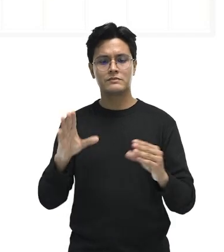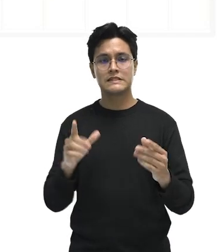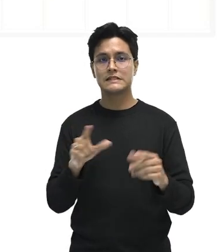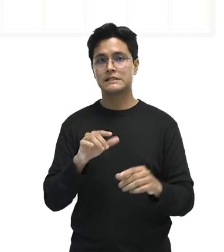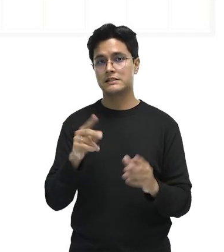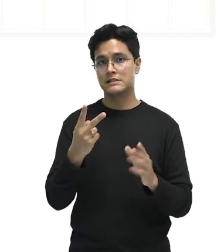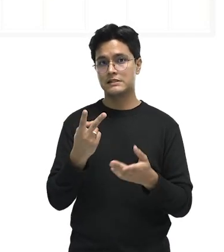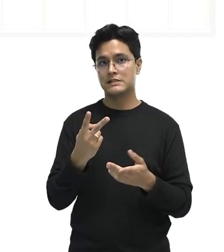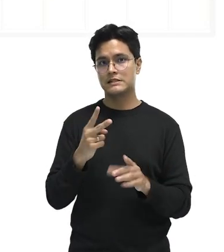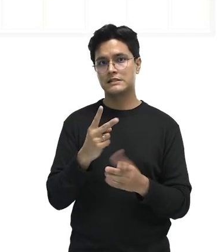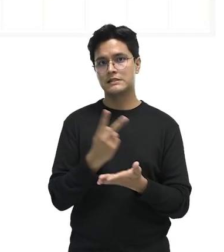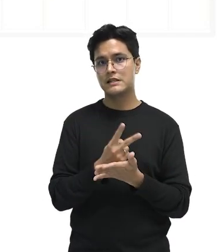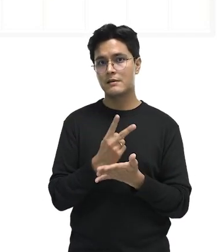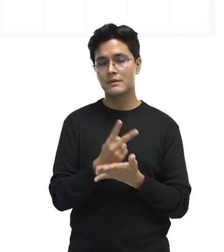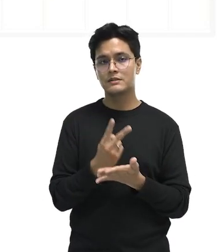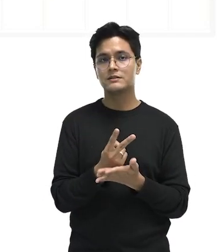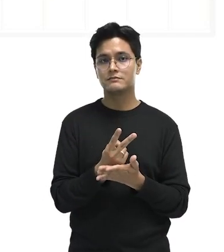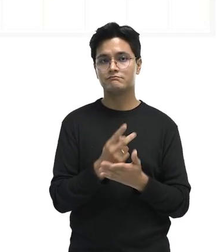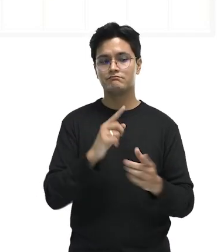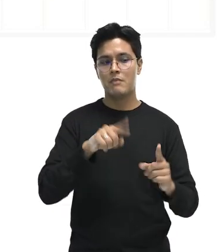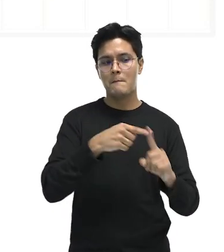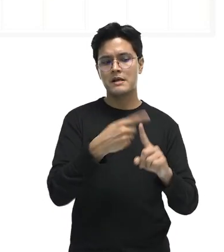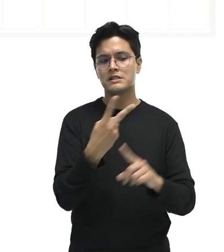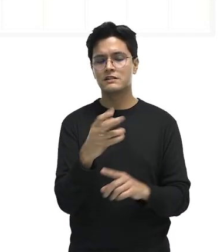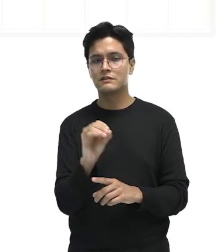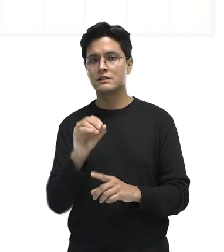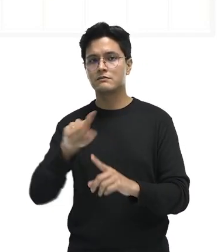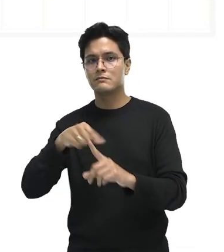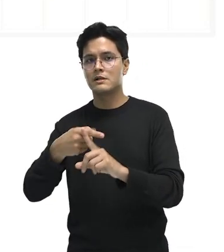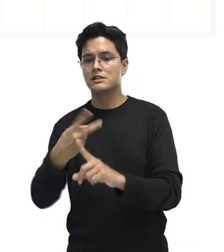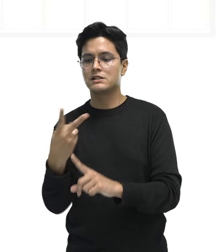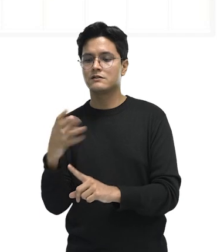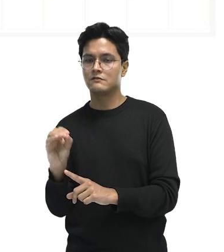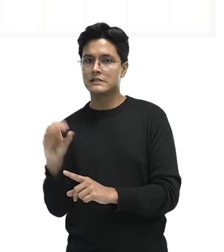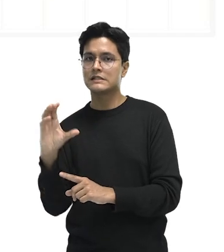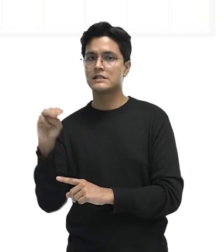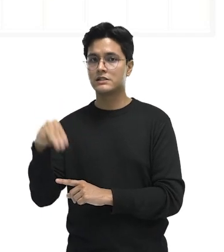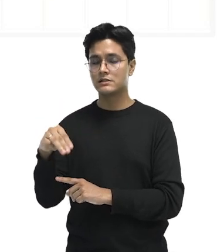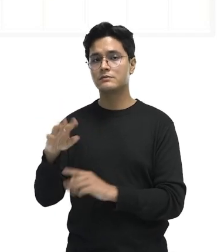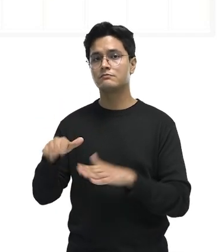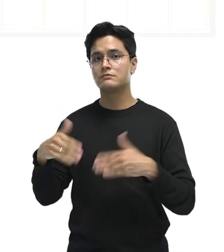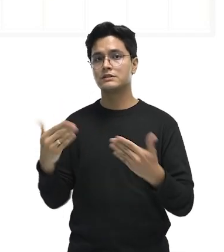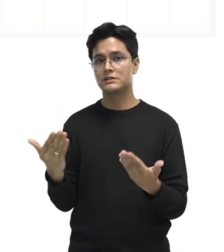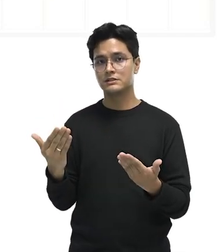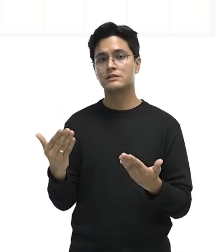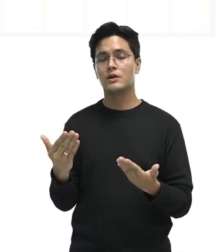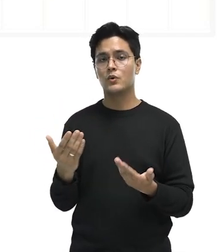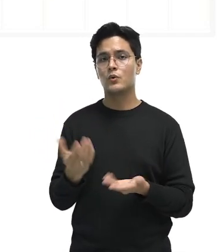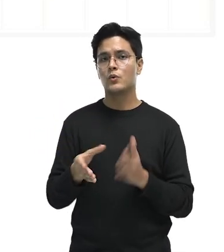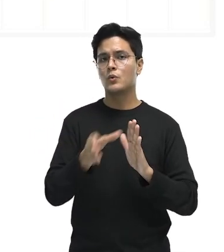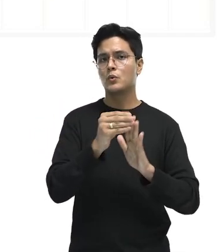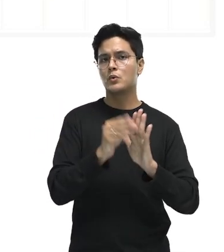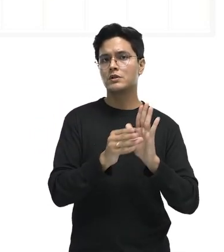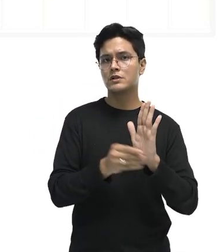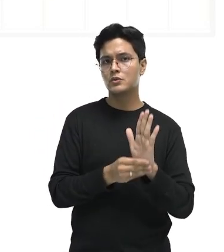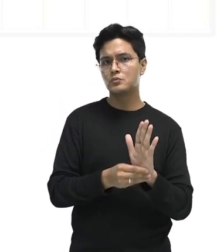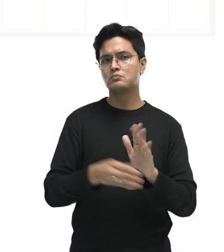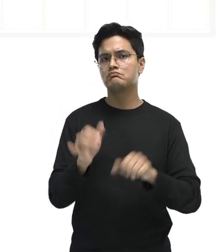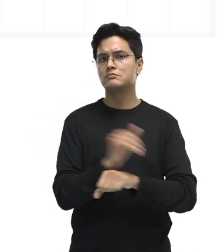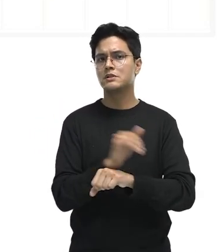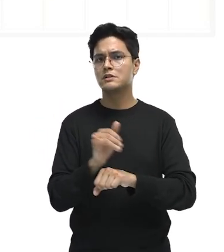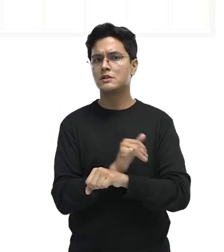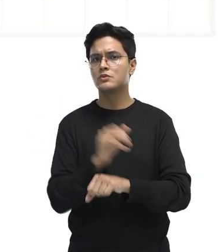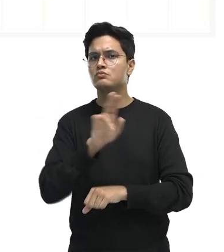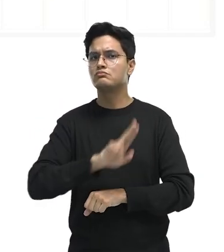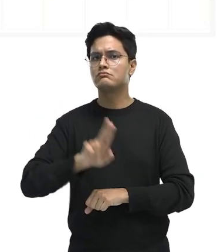acrescentando os 20 centímetros aqui no comprimento da mesa, qual é o conteúdo, qual é a técnica que nós